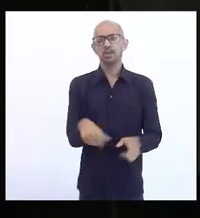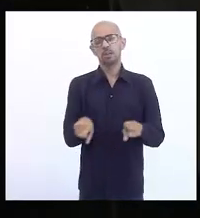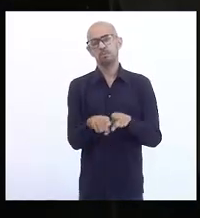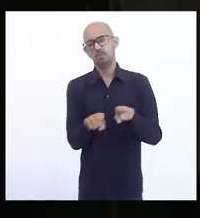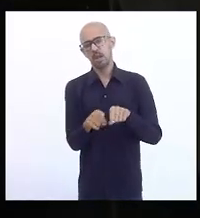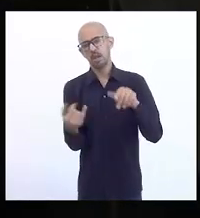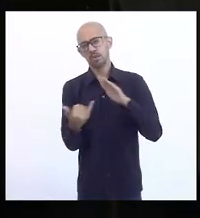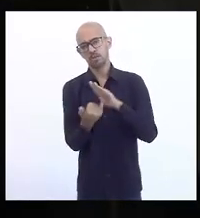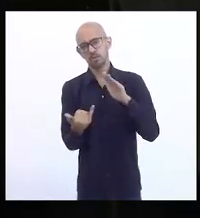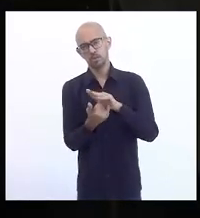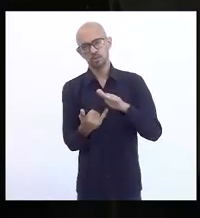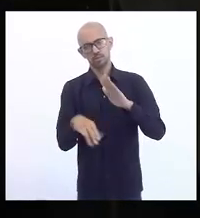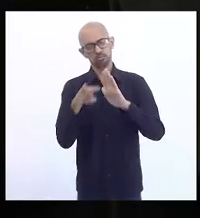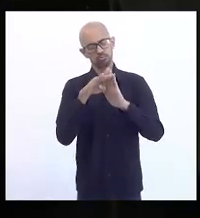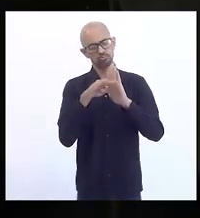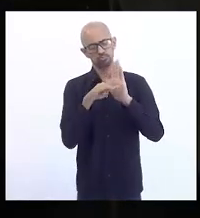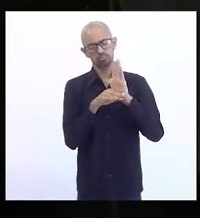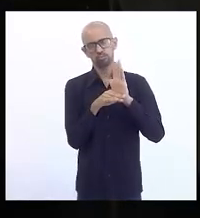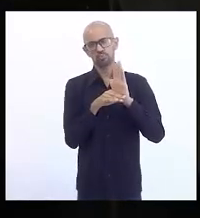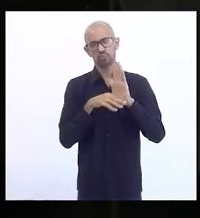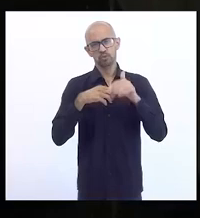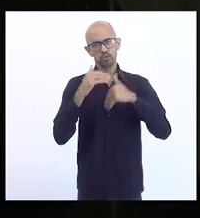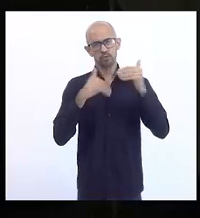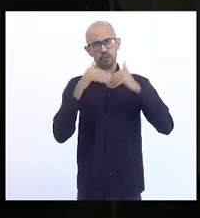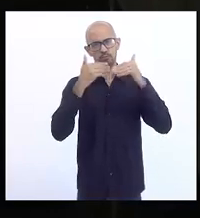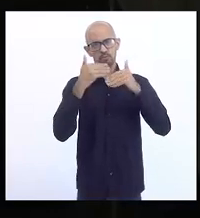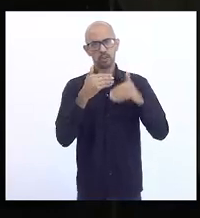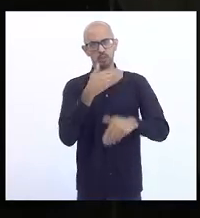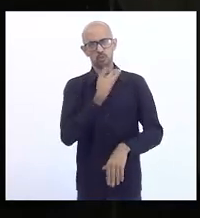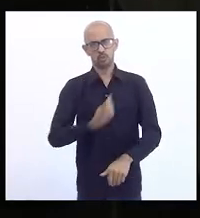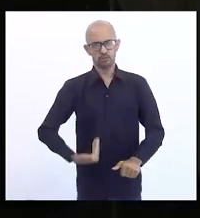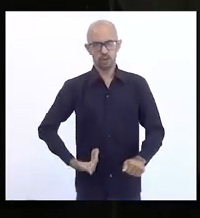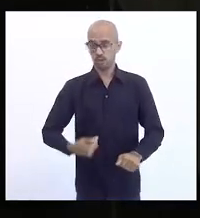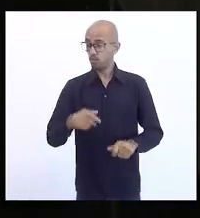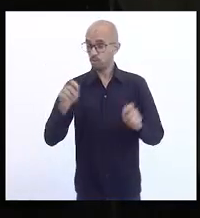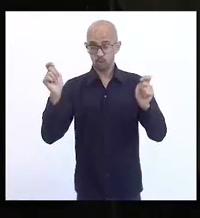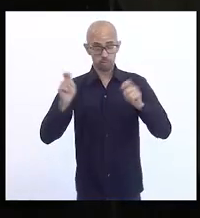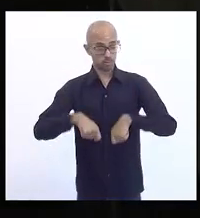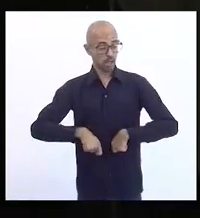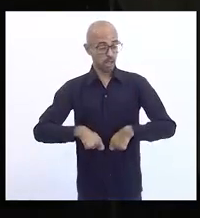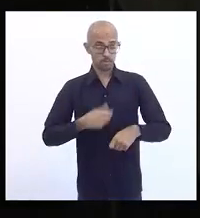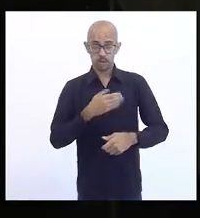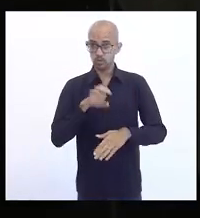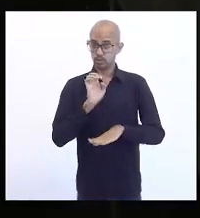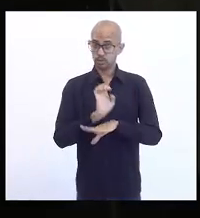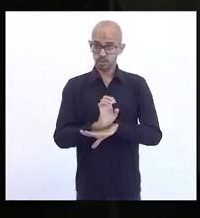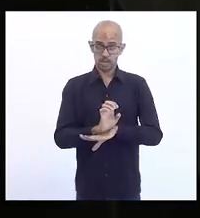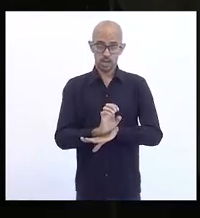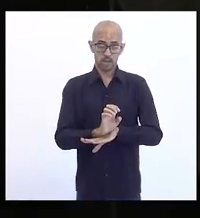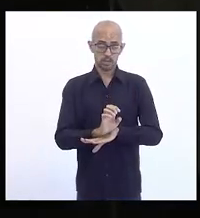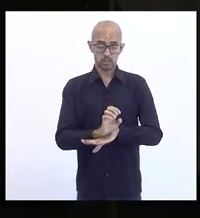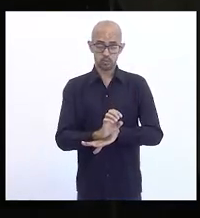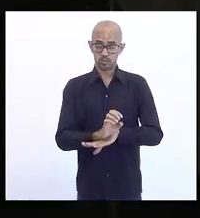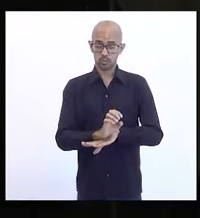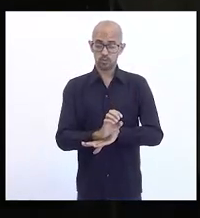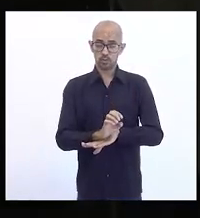na agenda do desenvolvimento do Estado. Como é possível que o Estado do Rio de Janeiro